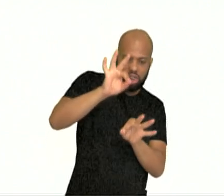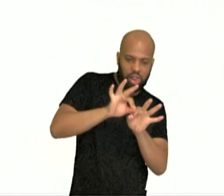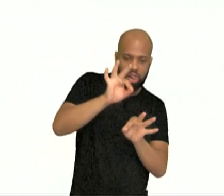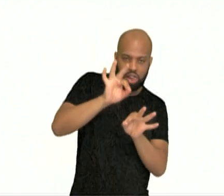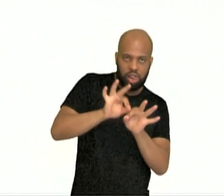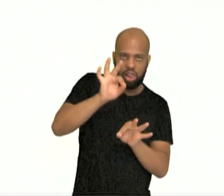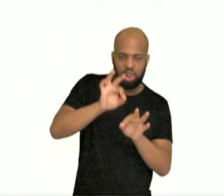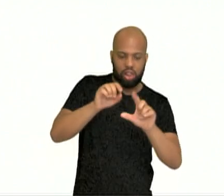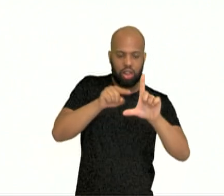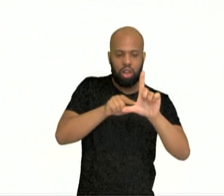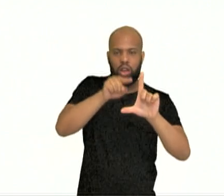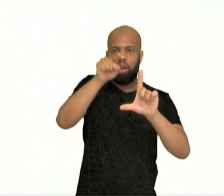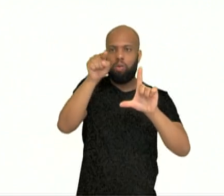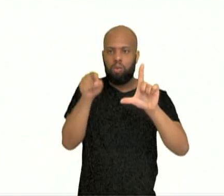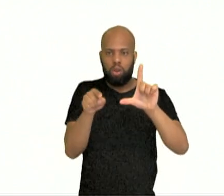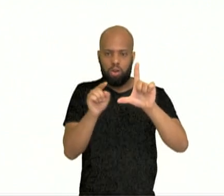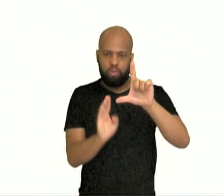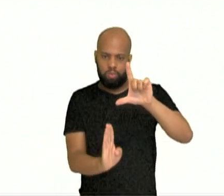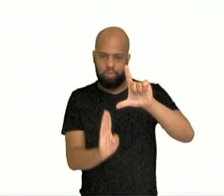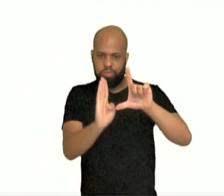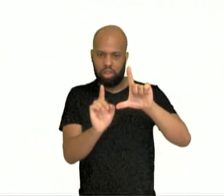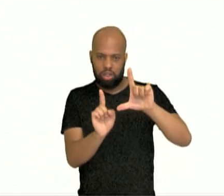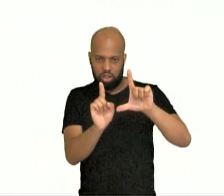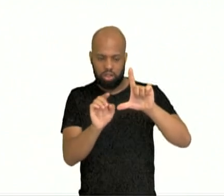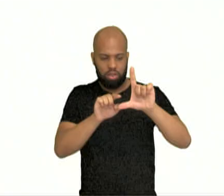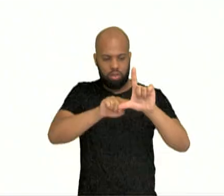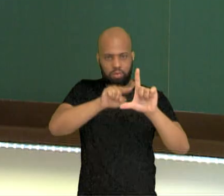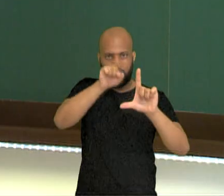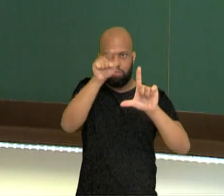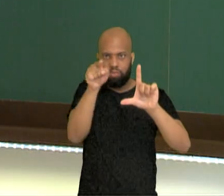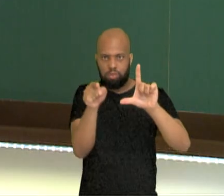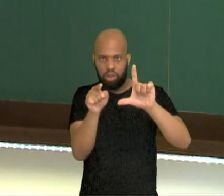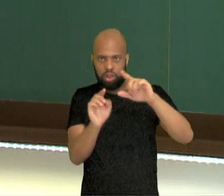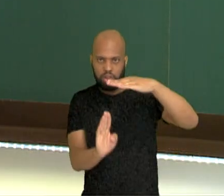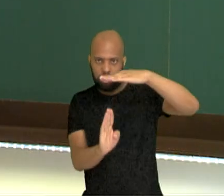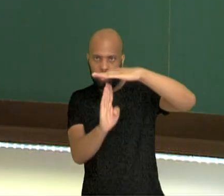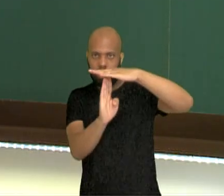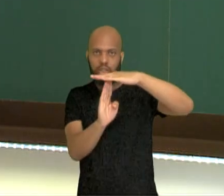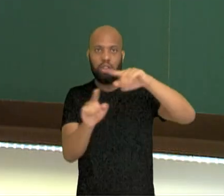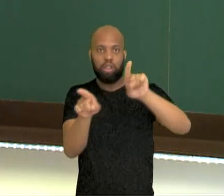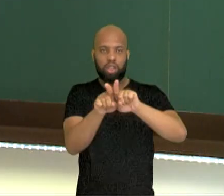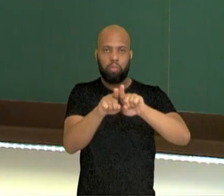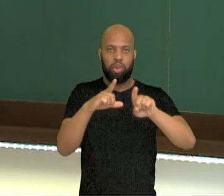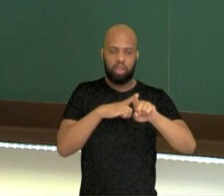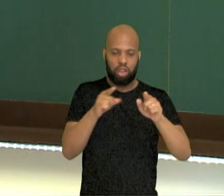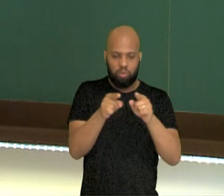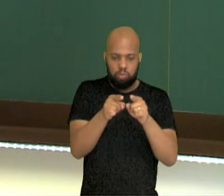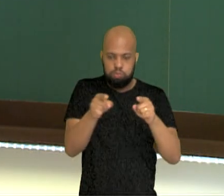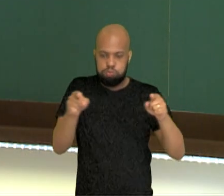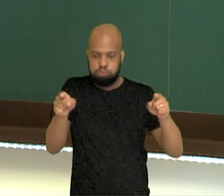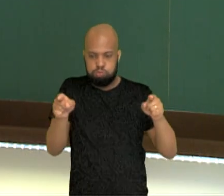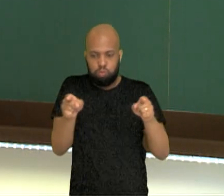amplitude poderá ser maior, poderá ser menor, a largura dos períodos também pode aumentar ou pode diminuir.